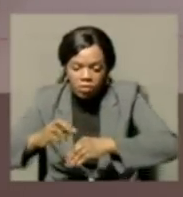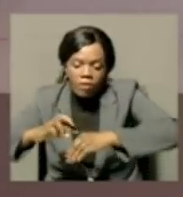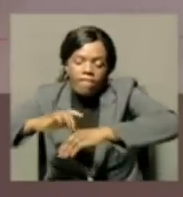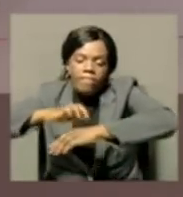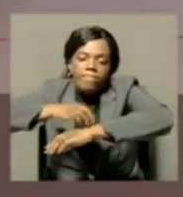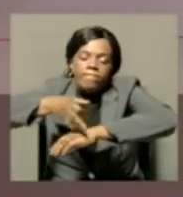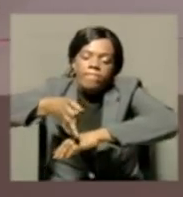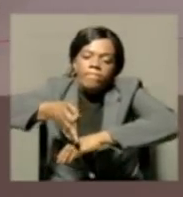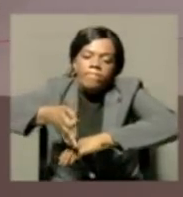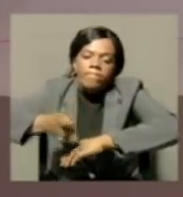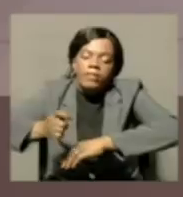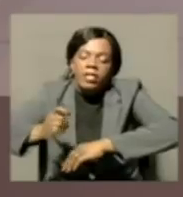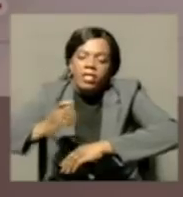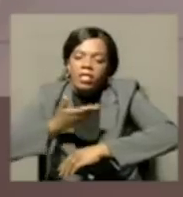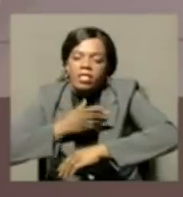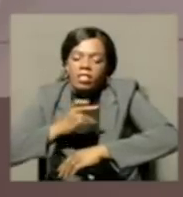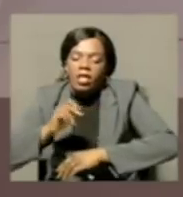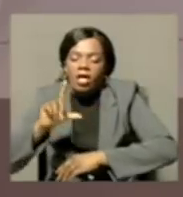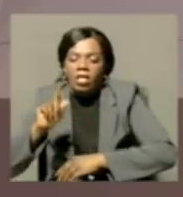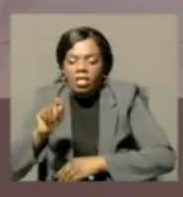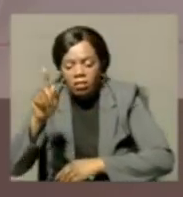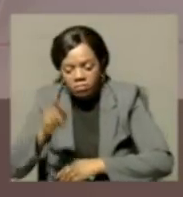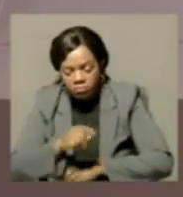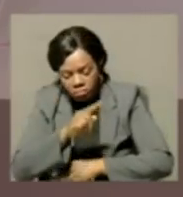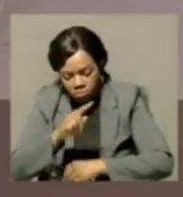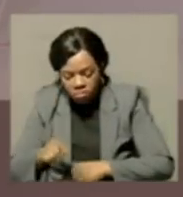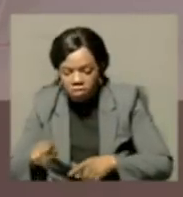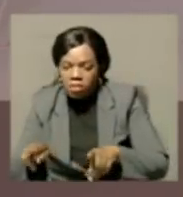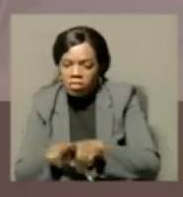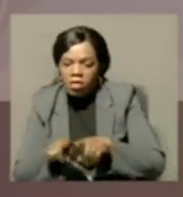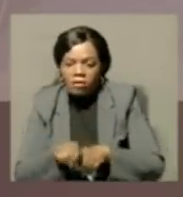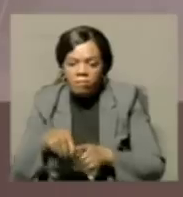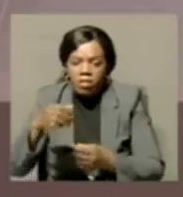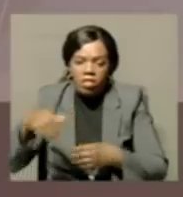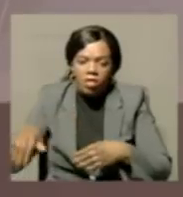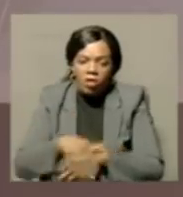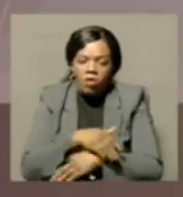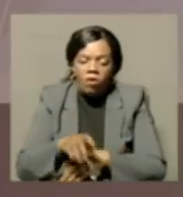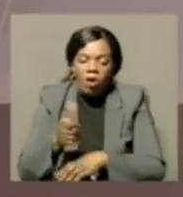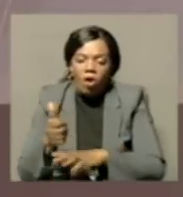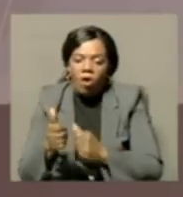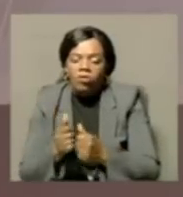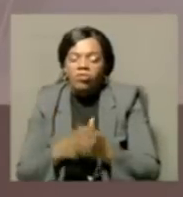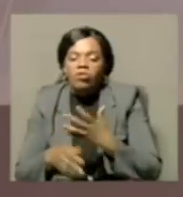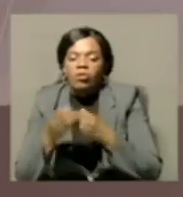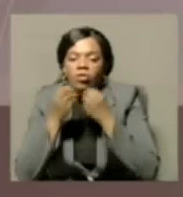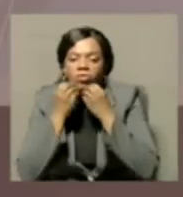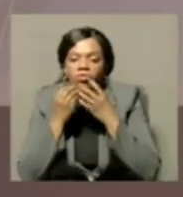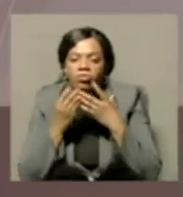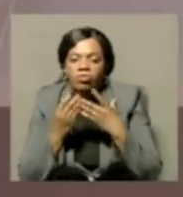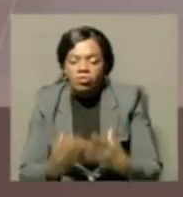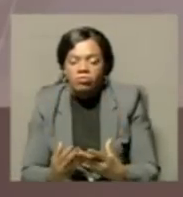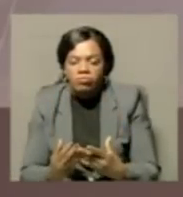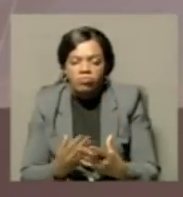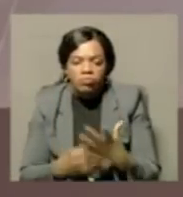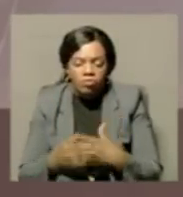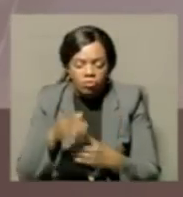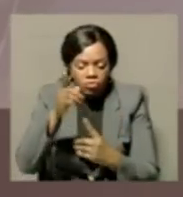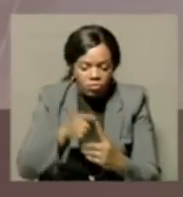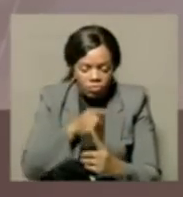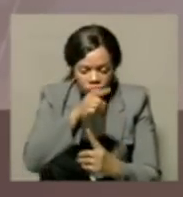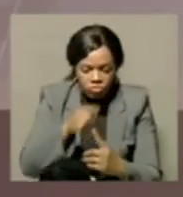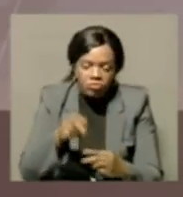extensão, Rua do Mate, em toda a sua extensão, Ponte do Camorteiro, em toda a sua extensão, Entrada